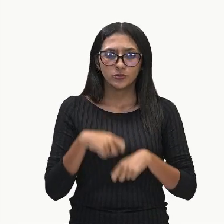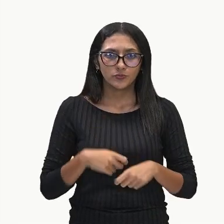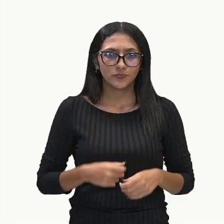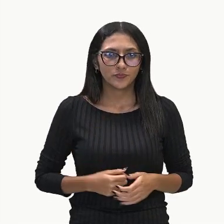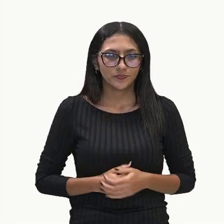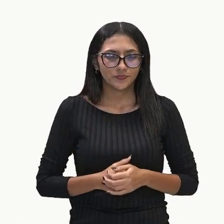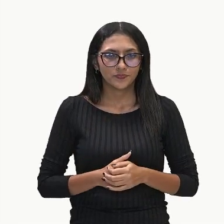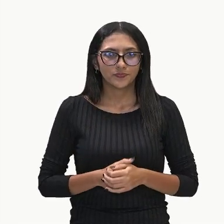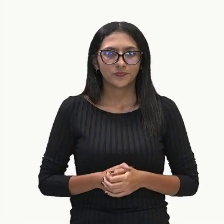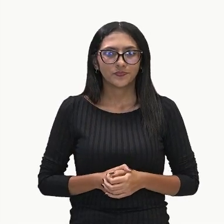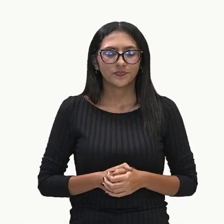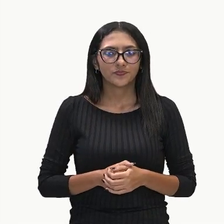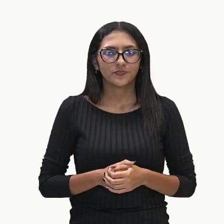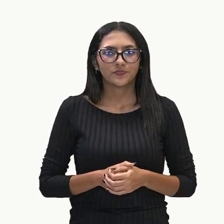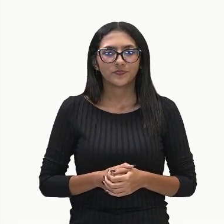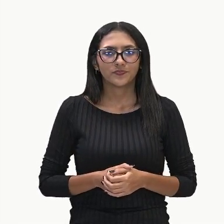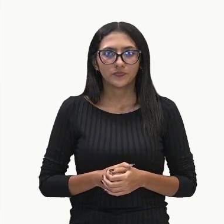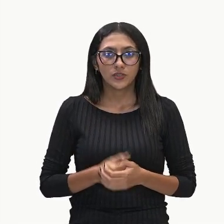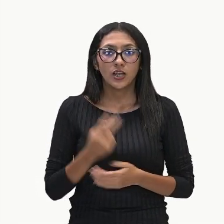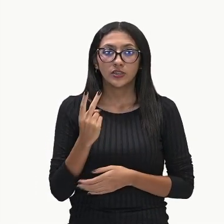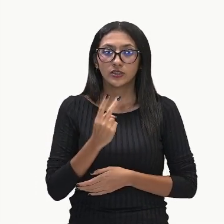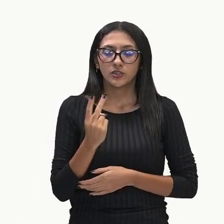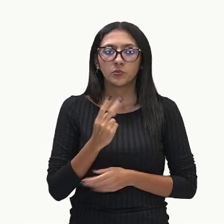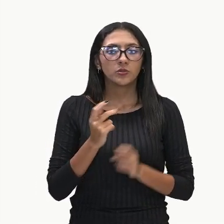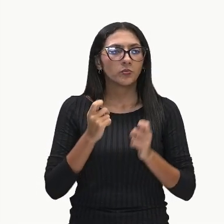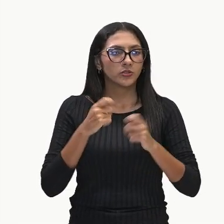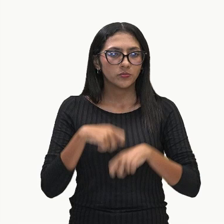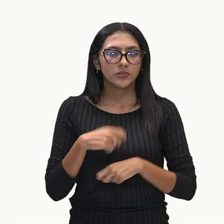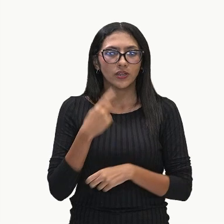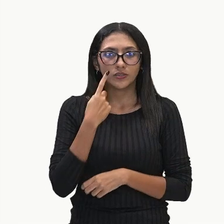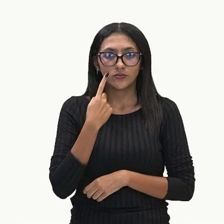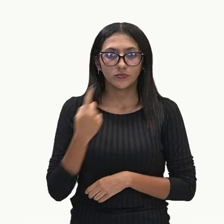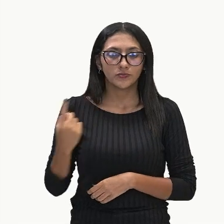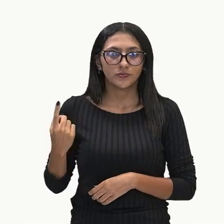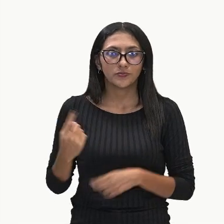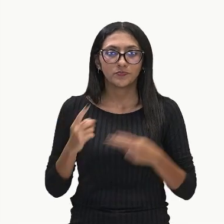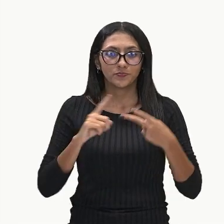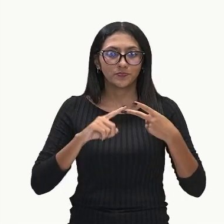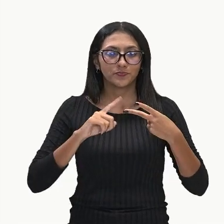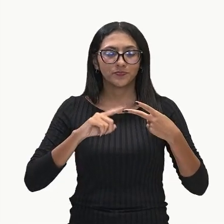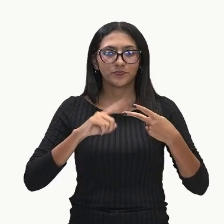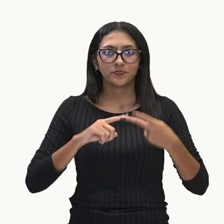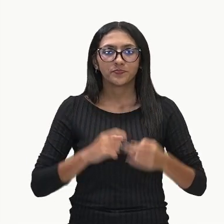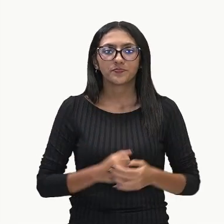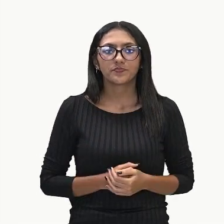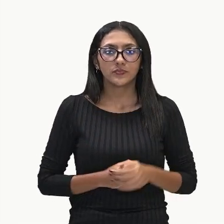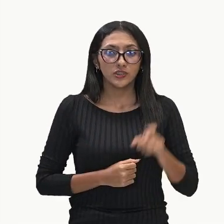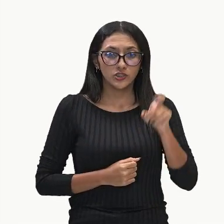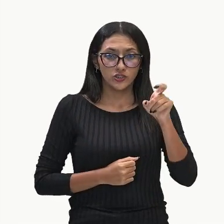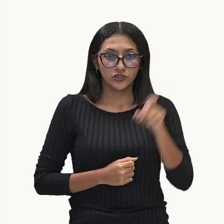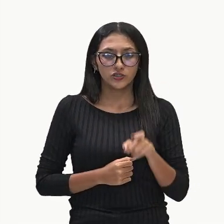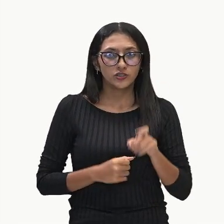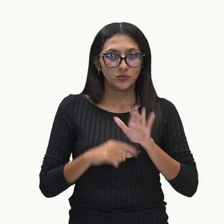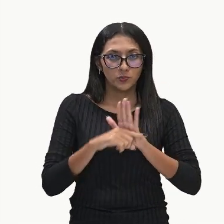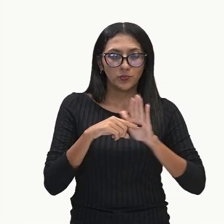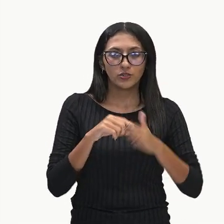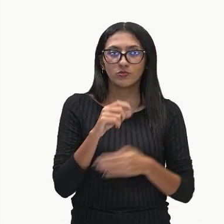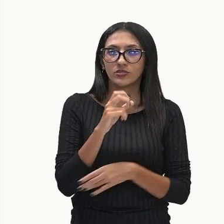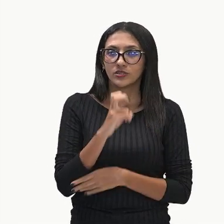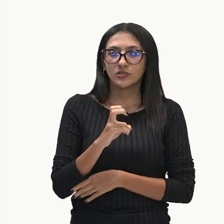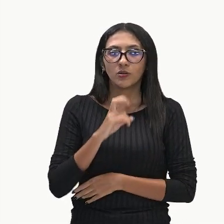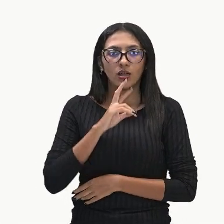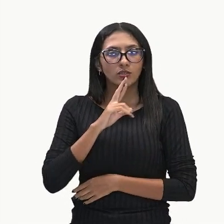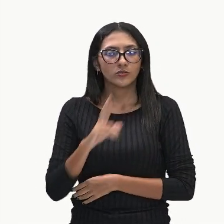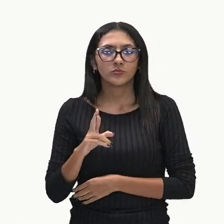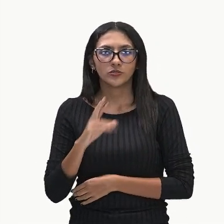segunda hipótese? A segunda hipótese é o seguinte, não é? Que x menos 5 é igual a zero.